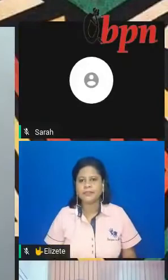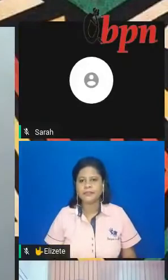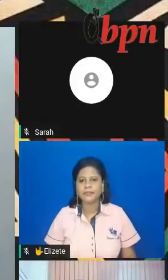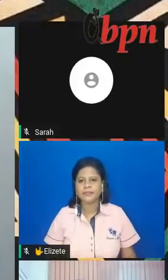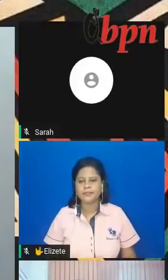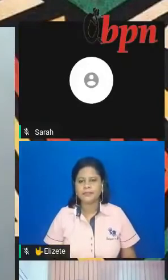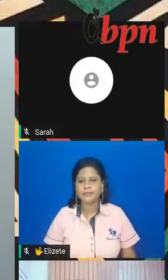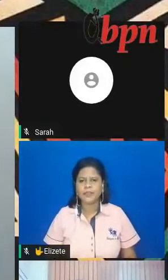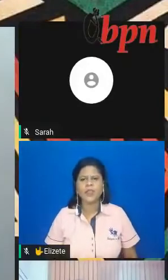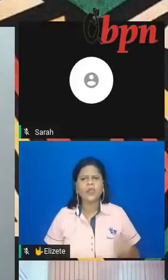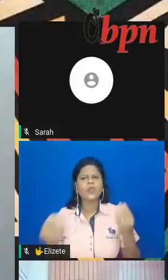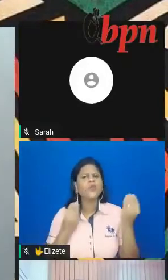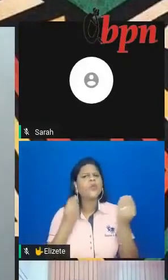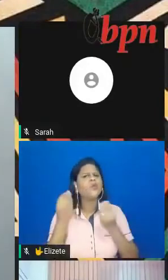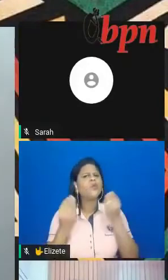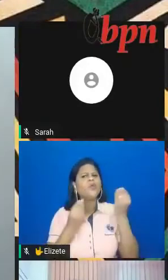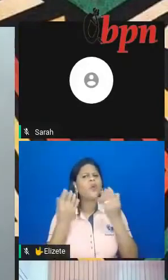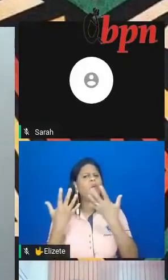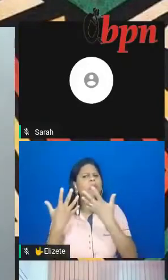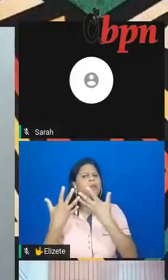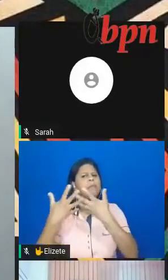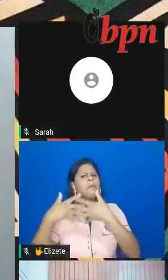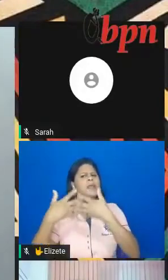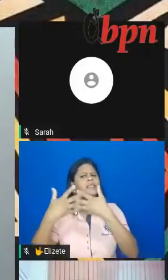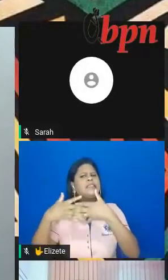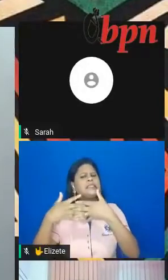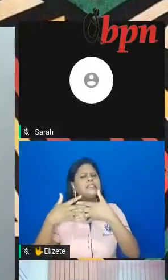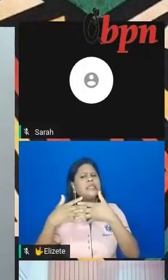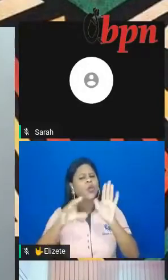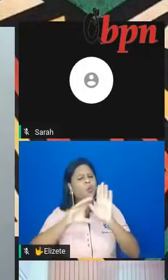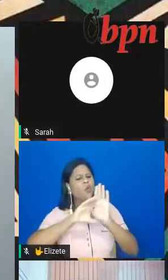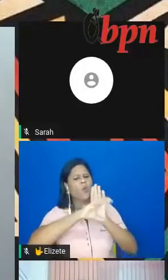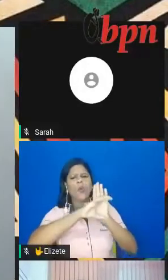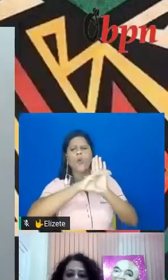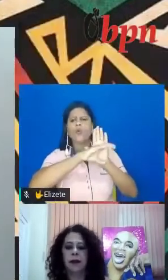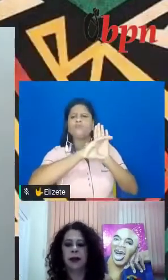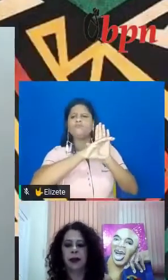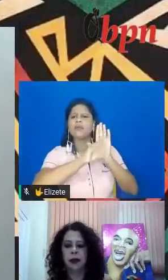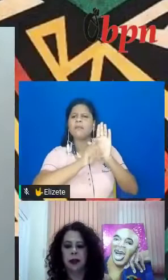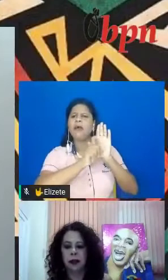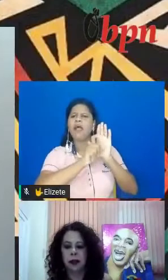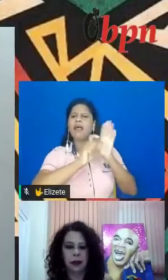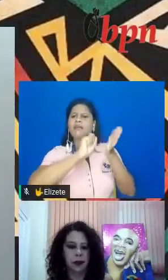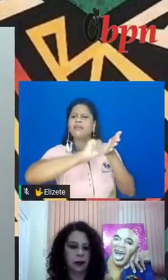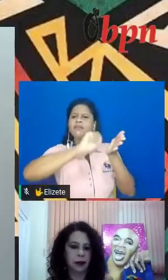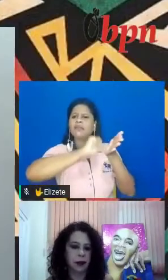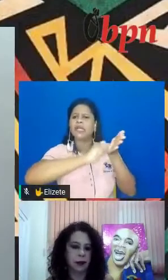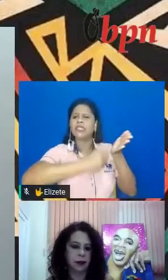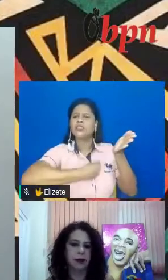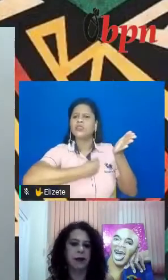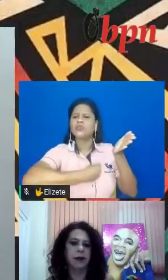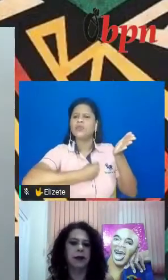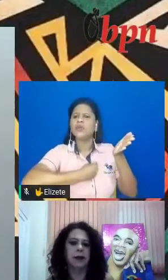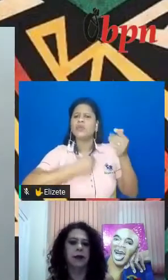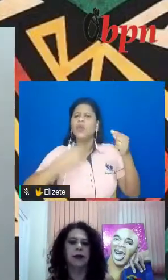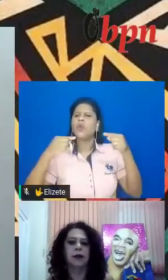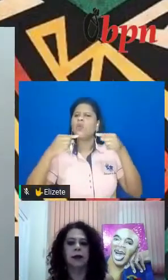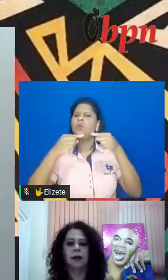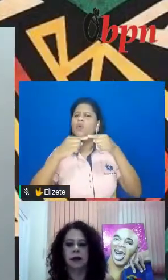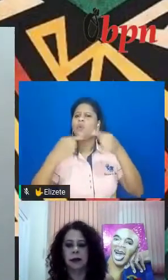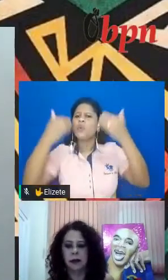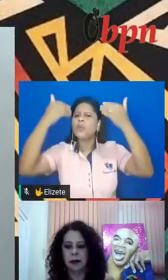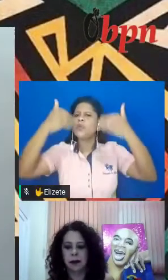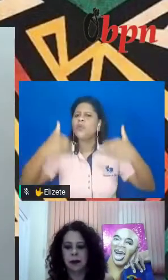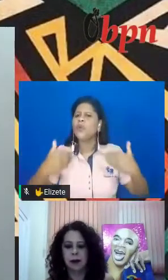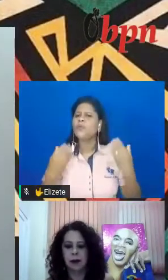como pensar ou o que esse conceito da escrevivência, o que ele tem a ver com o corpo? E aí